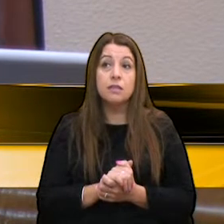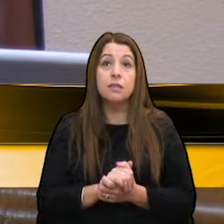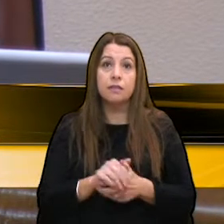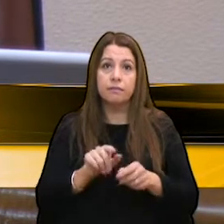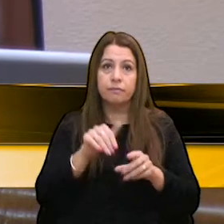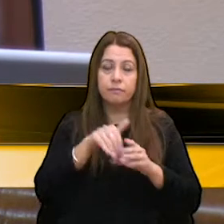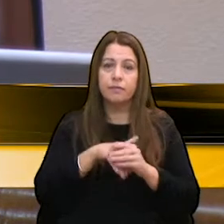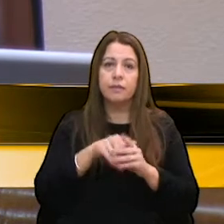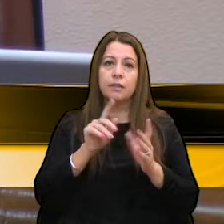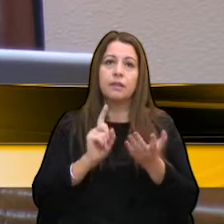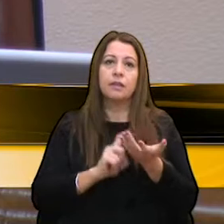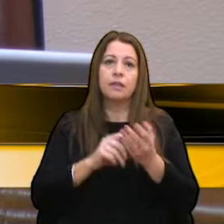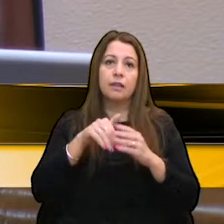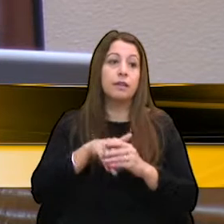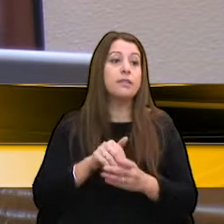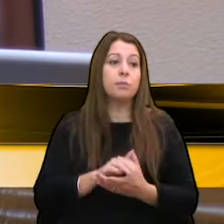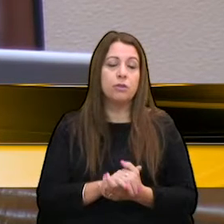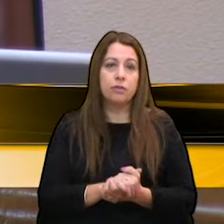Encerrada a votação.